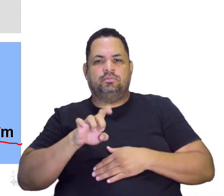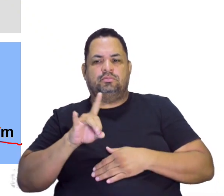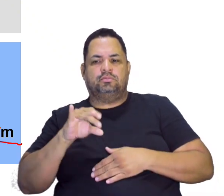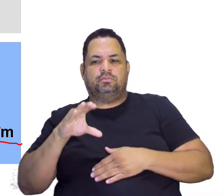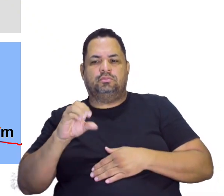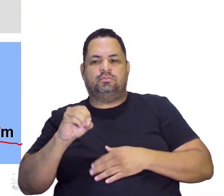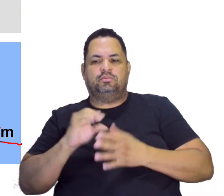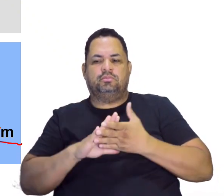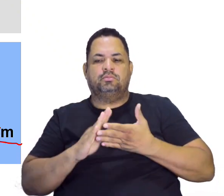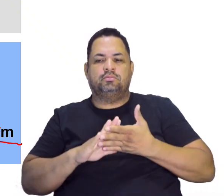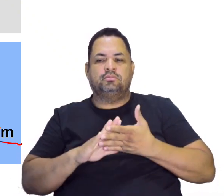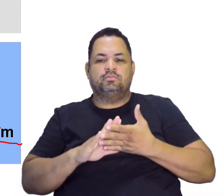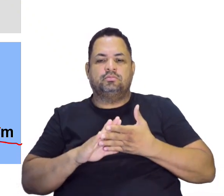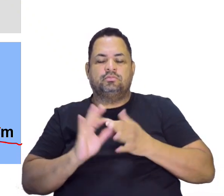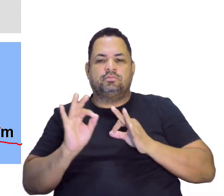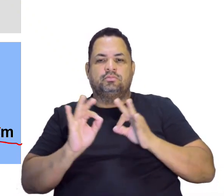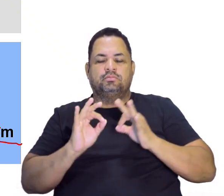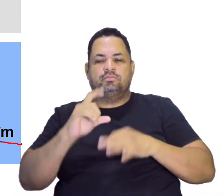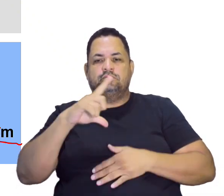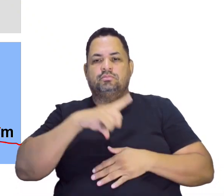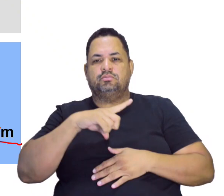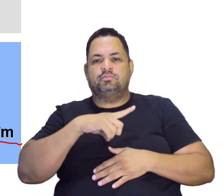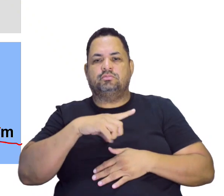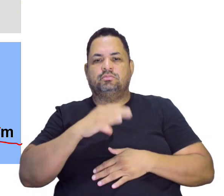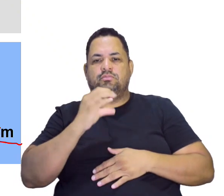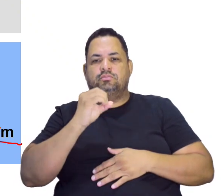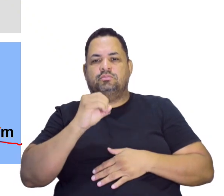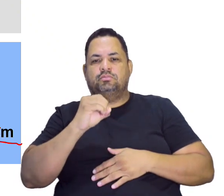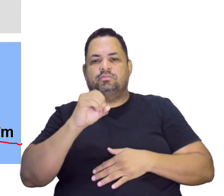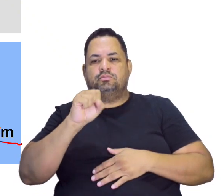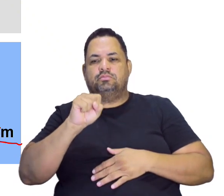é a ideia que o Oswald teve